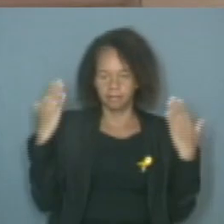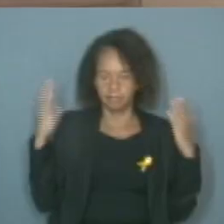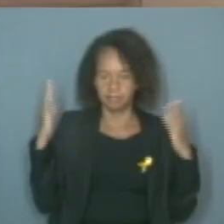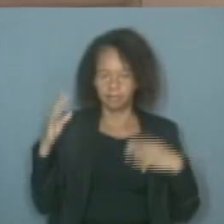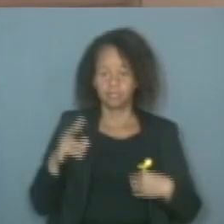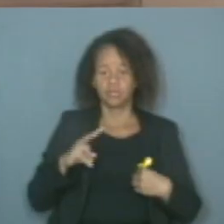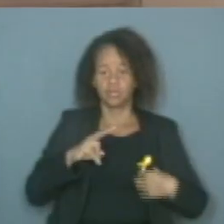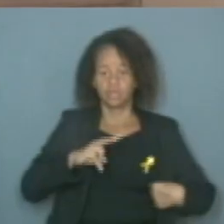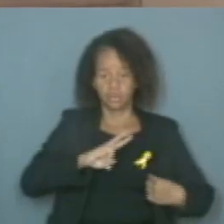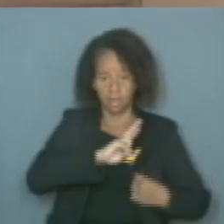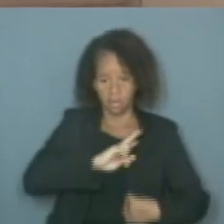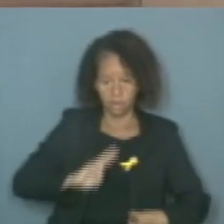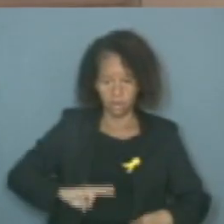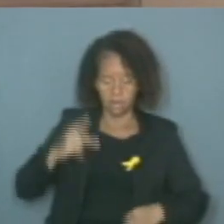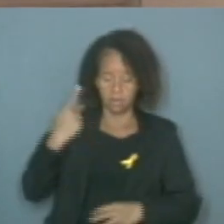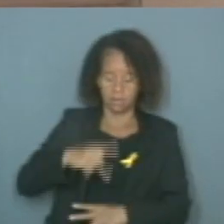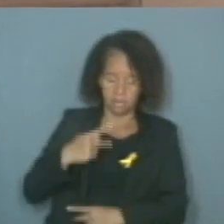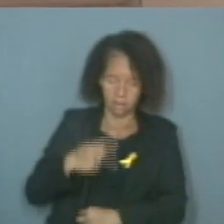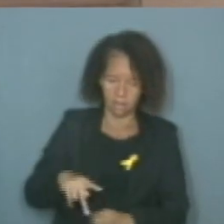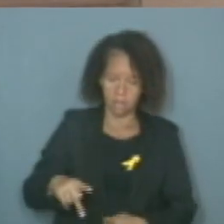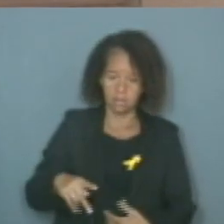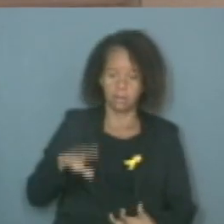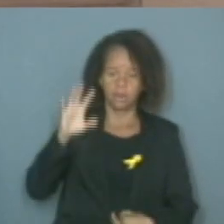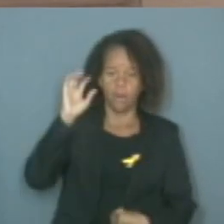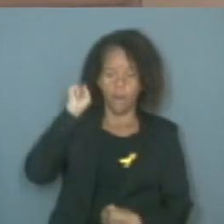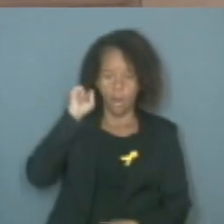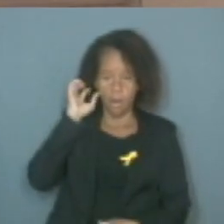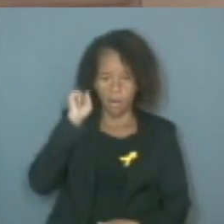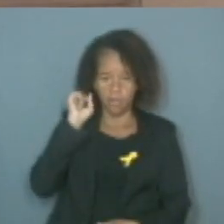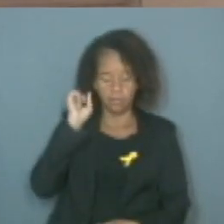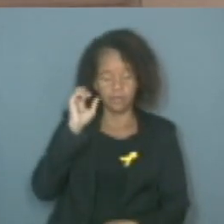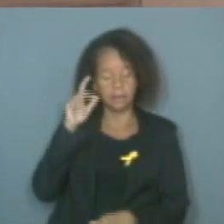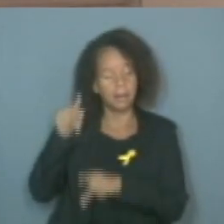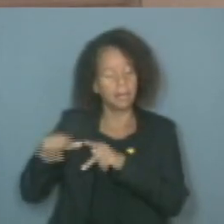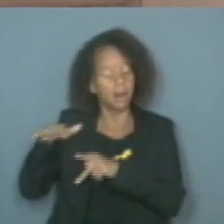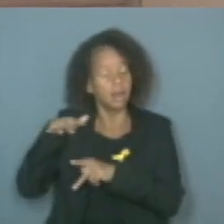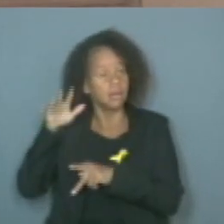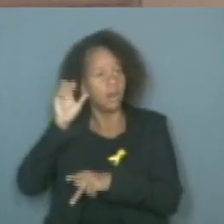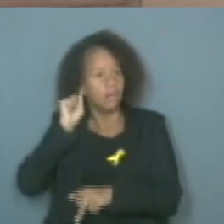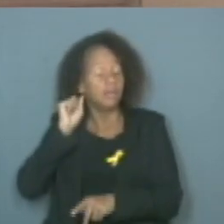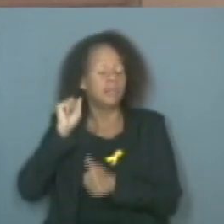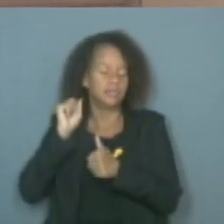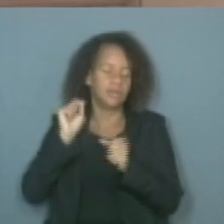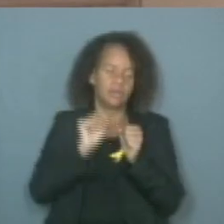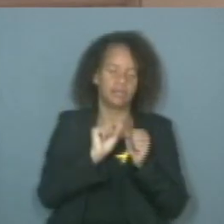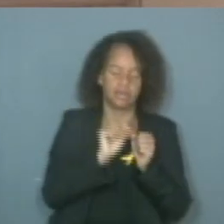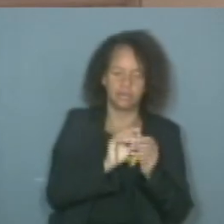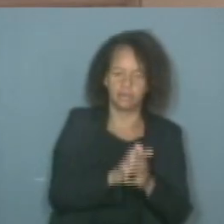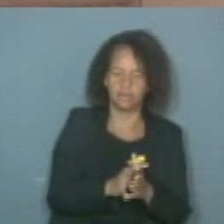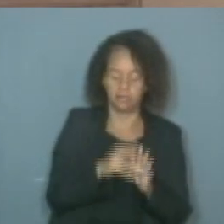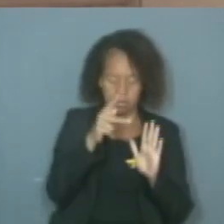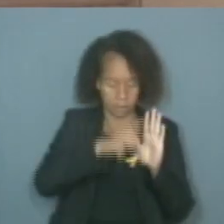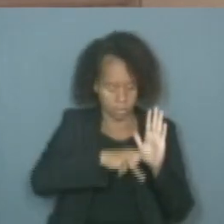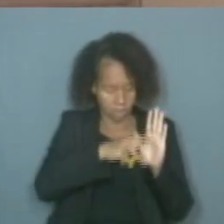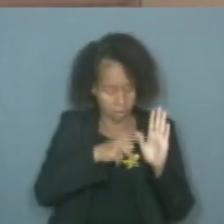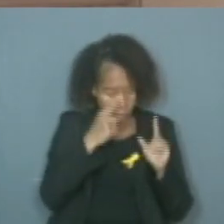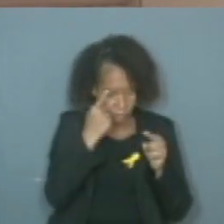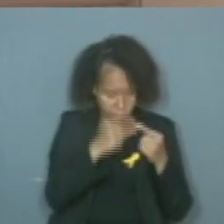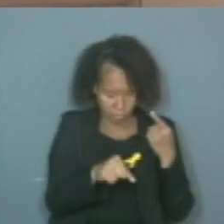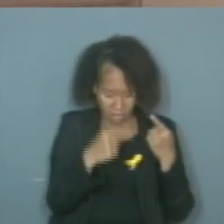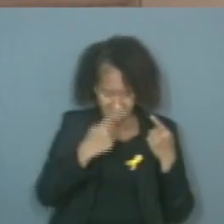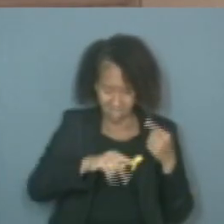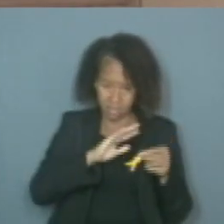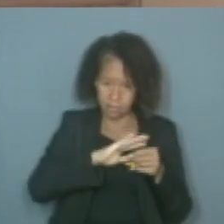os vereadores aqui dessa casa também, por terem ouvido a voz da população, porque uma coisa é fato, quando o projeto foi reprovado aqui